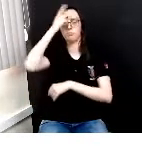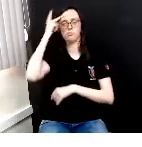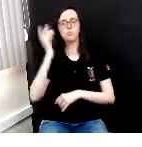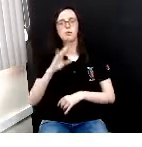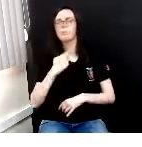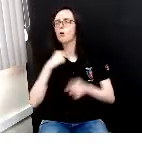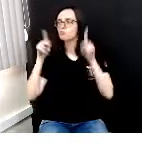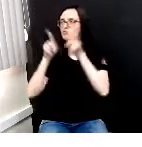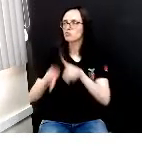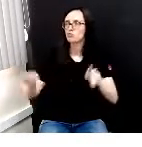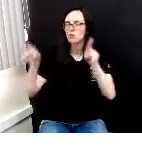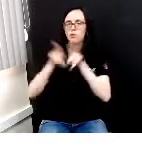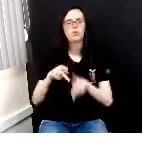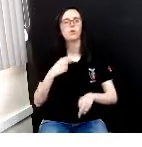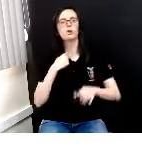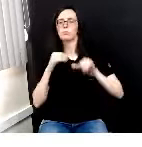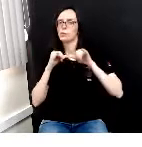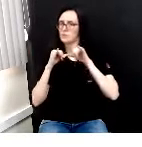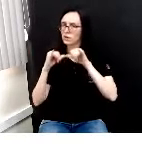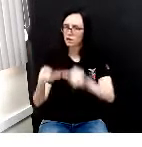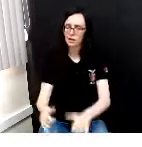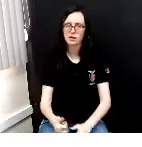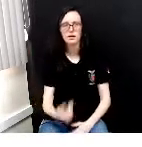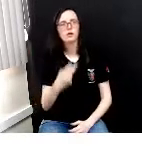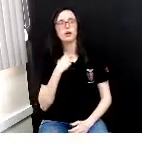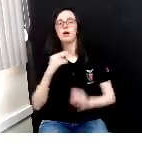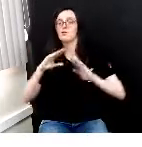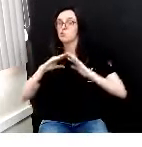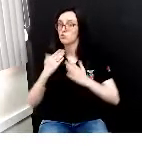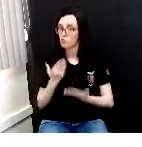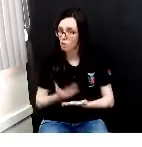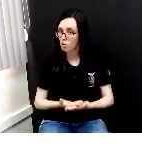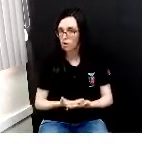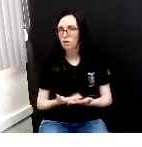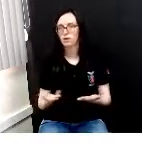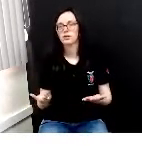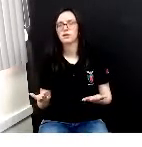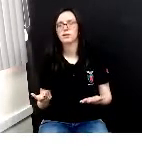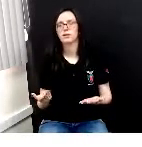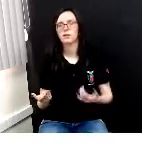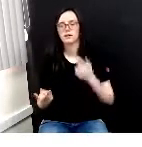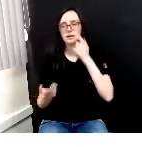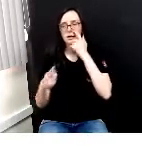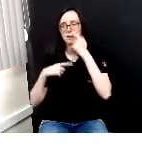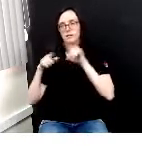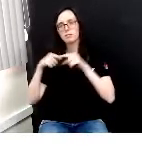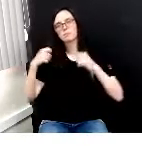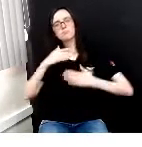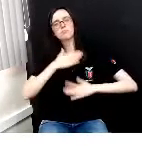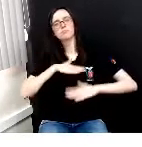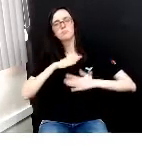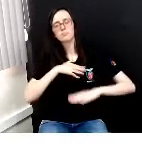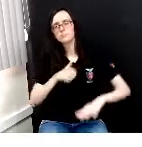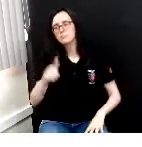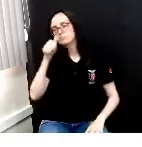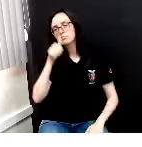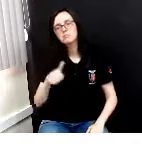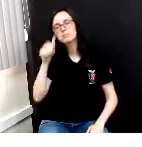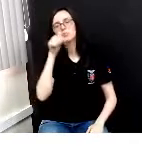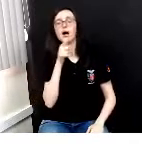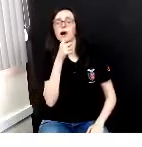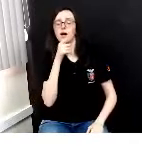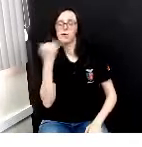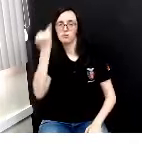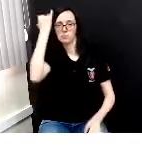a shoppings, não vá a supermercado, não vá para a escola. É indicado repouso, hidratação com bastante água